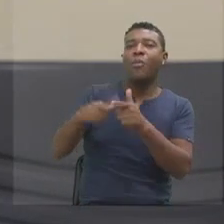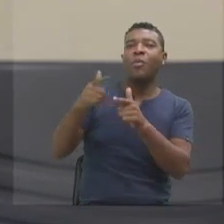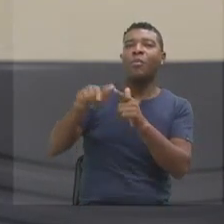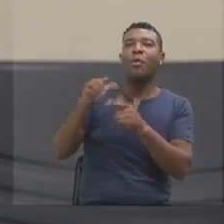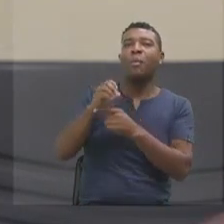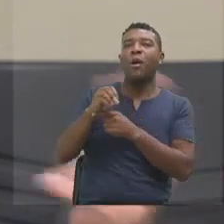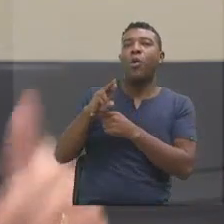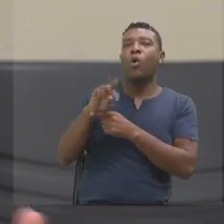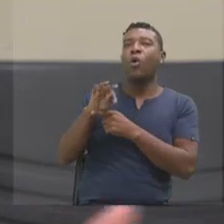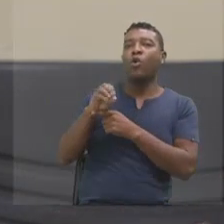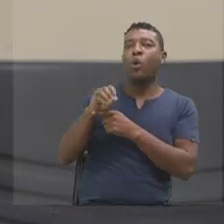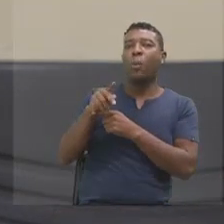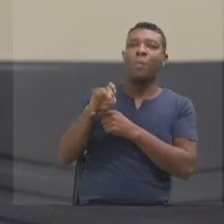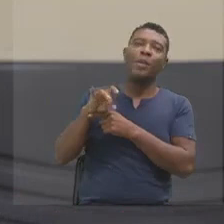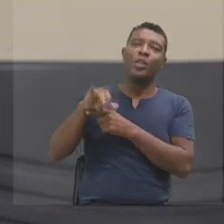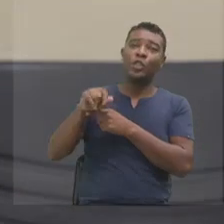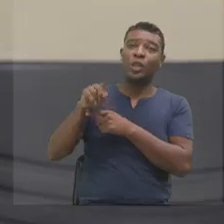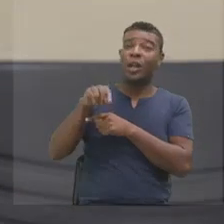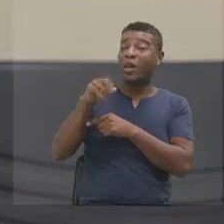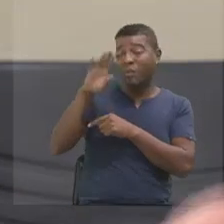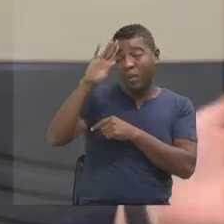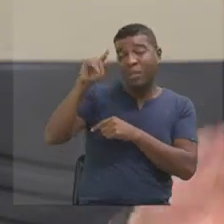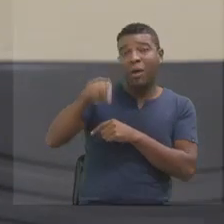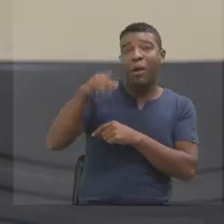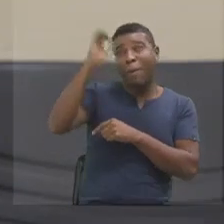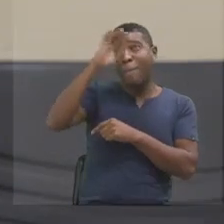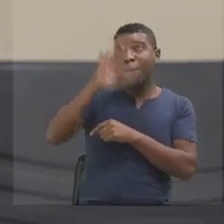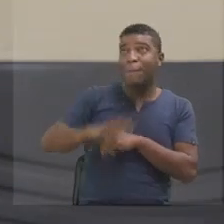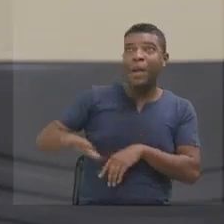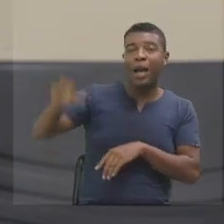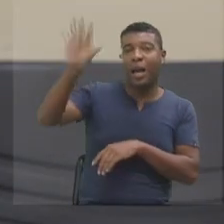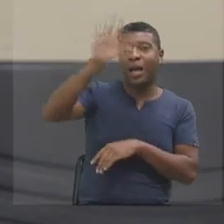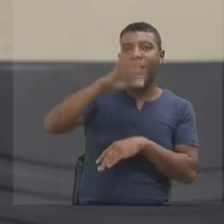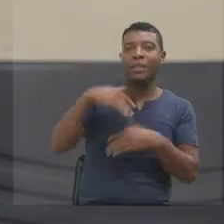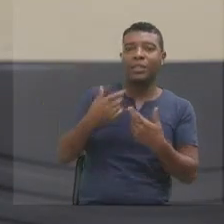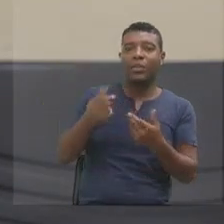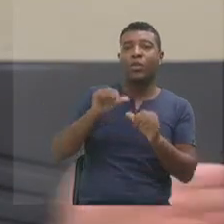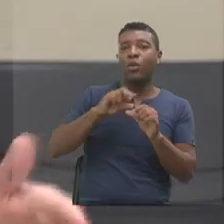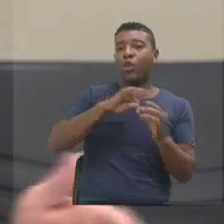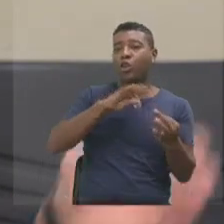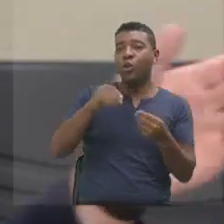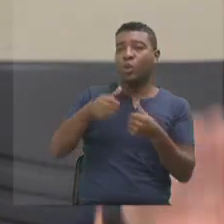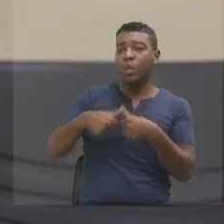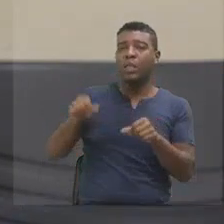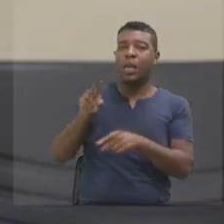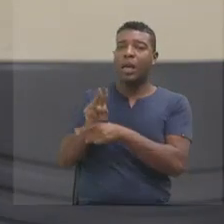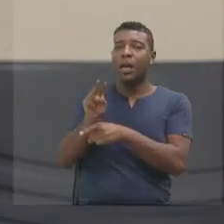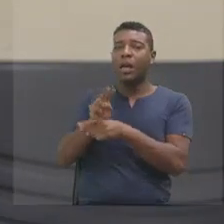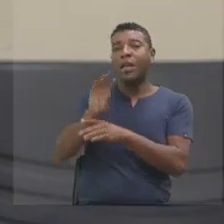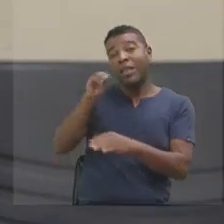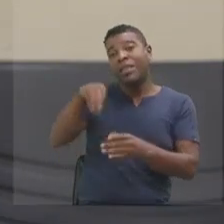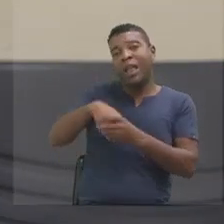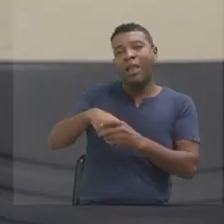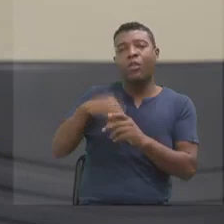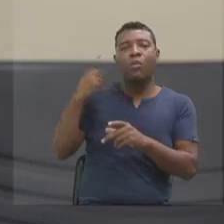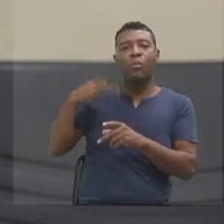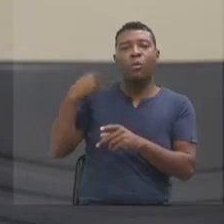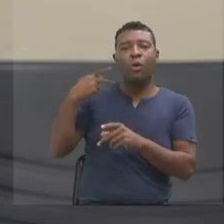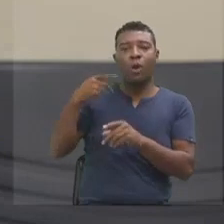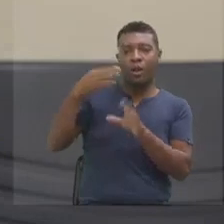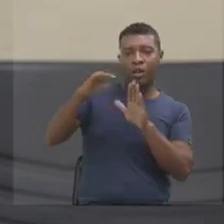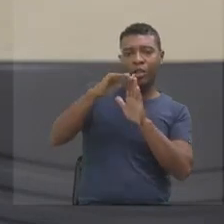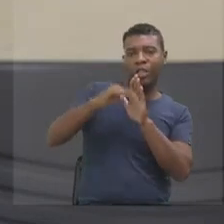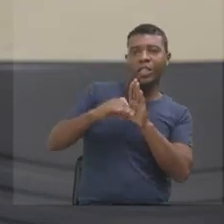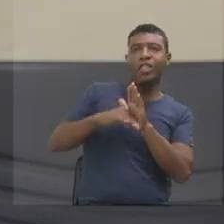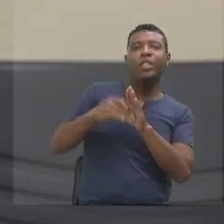o maior do Brasil e não seria diferente Minas Gerais então isso tudo está previsto nas nossas políticas e vai ao encontro do que